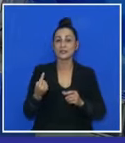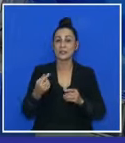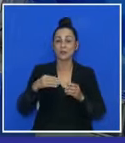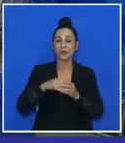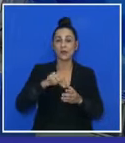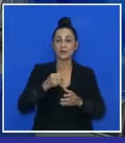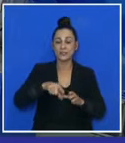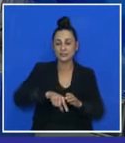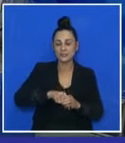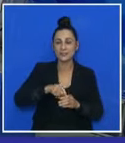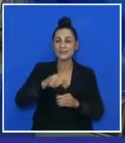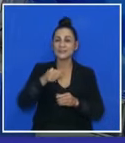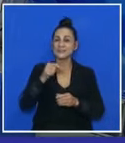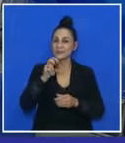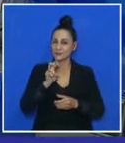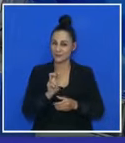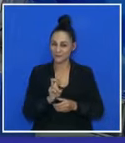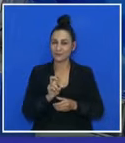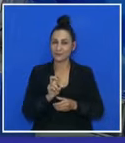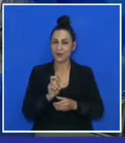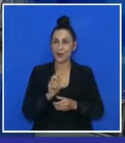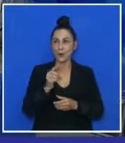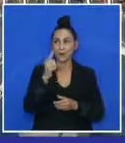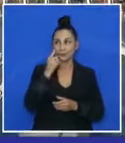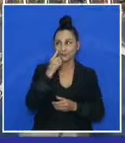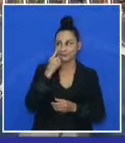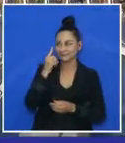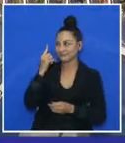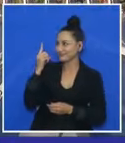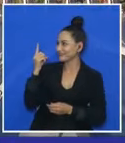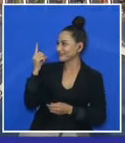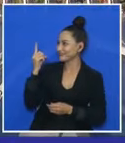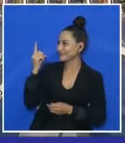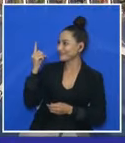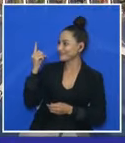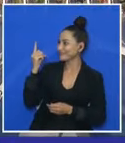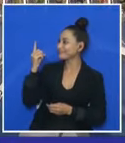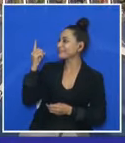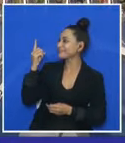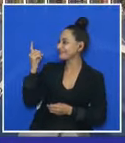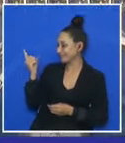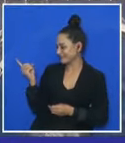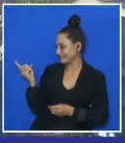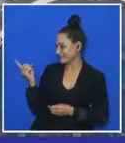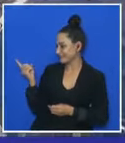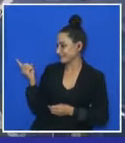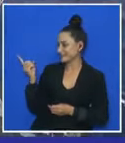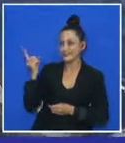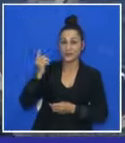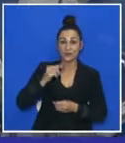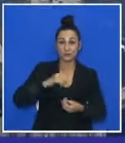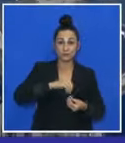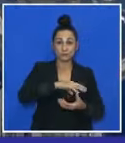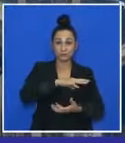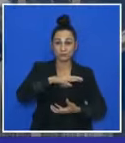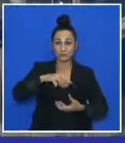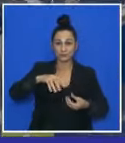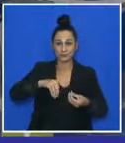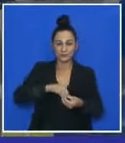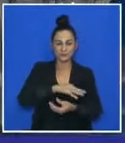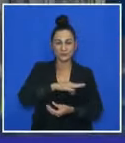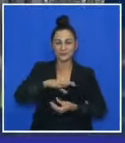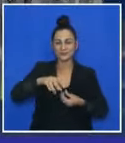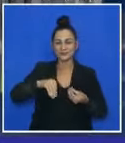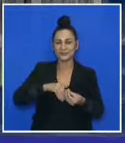80 e serão sorteados 5 números. Bolas posicionadas, valendo! Globo girando,